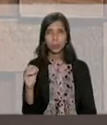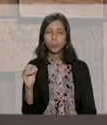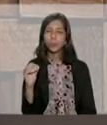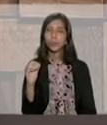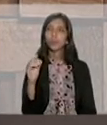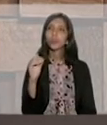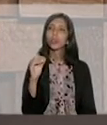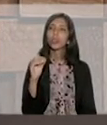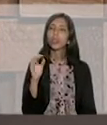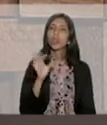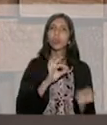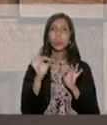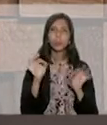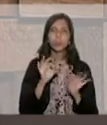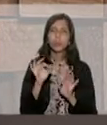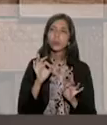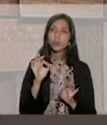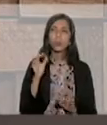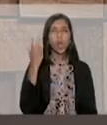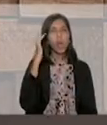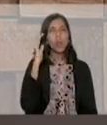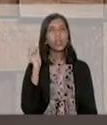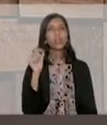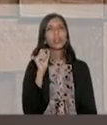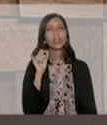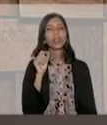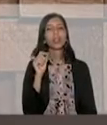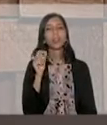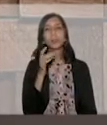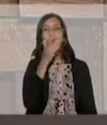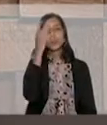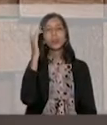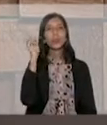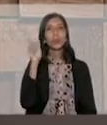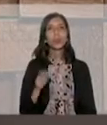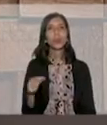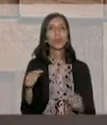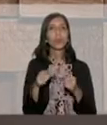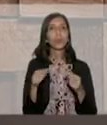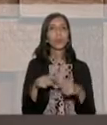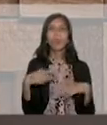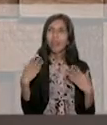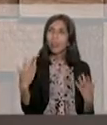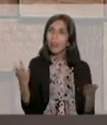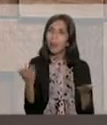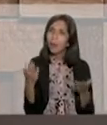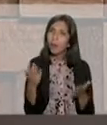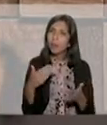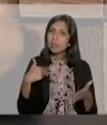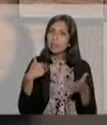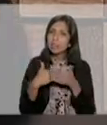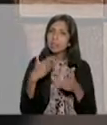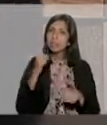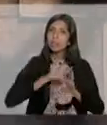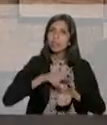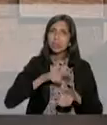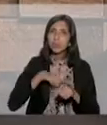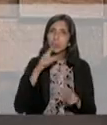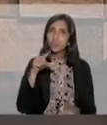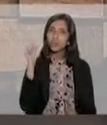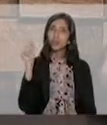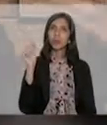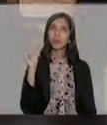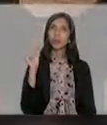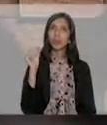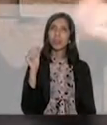Rebelo, produtor de elenco, que disse, olha, eu acho que eu sei quem é a pessoa. Aí eu falei, mas vai assim, descobrir alguém